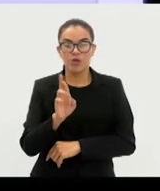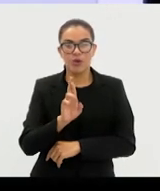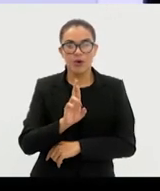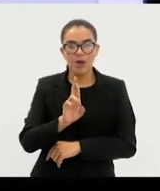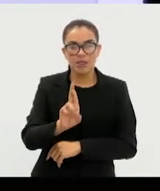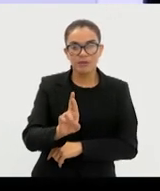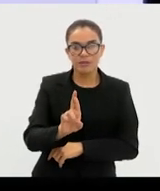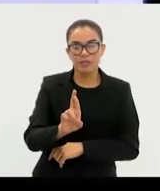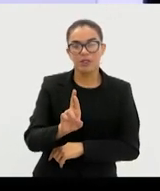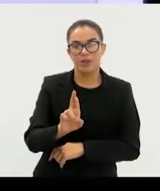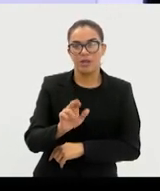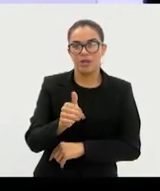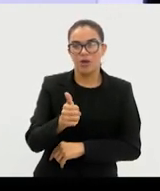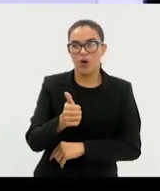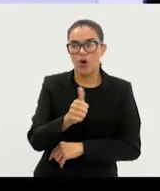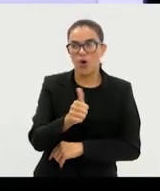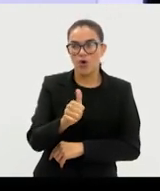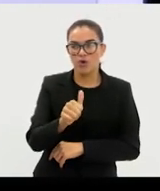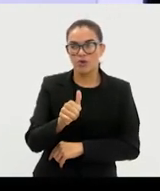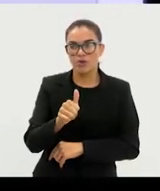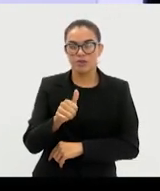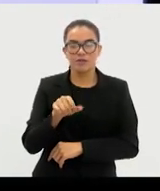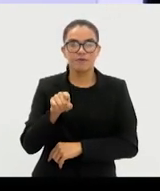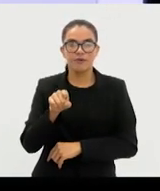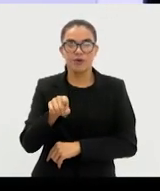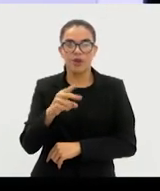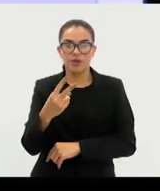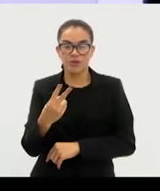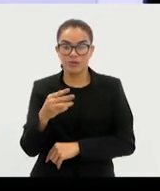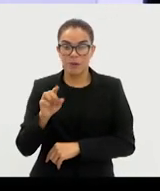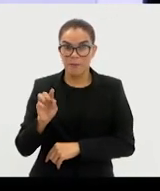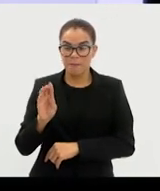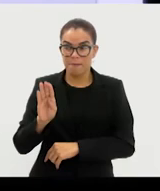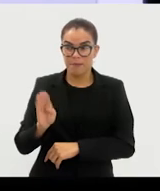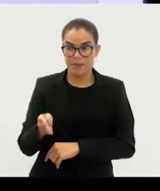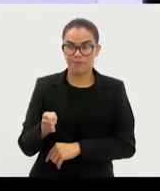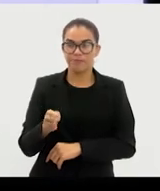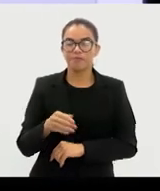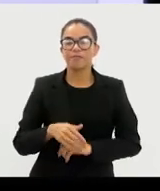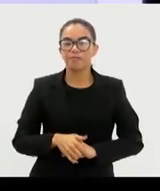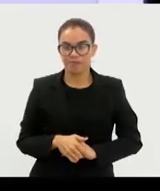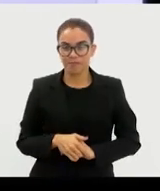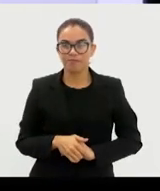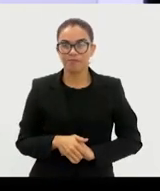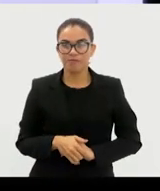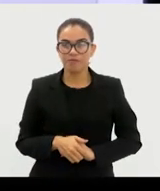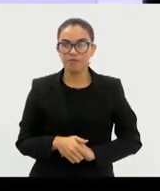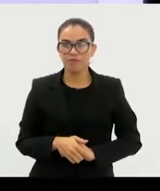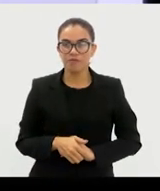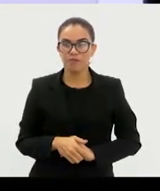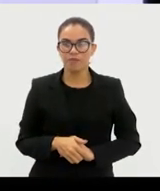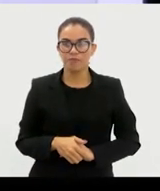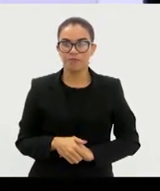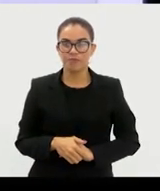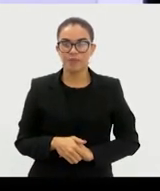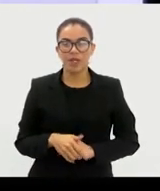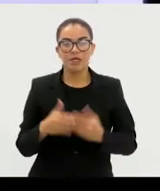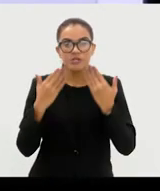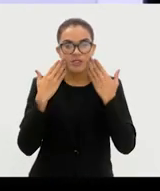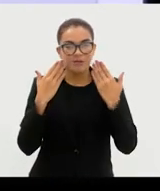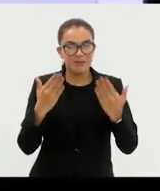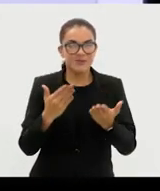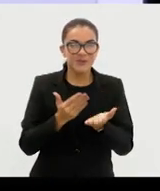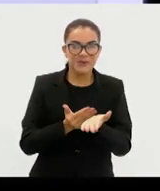atingiu 15,2 bi negativos. Sim. E aqui, mais uma vez, influenciado por aquelas variáveis que a gente apresentou no